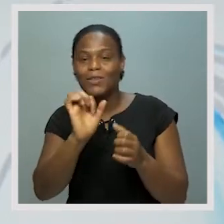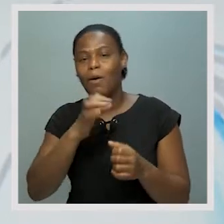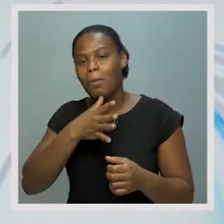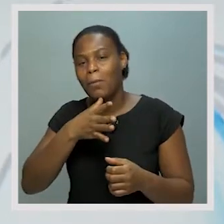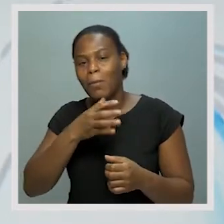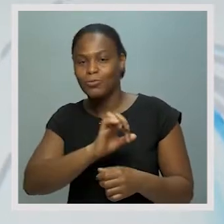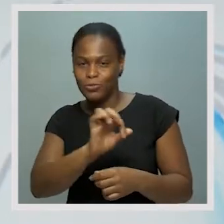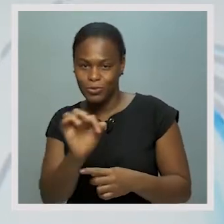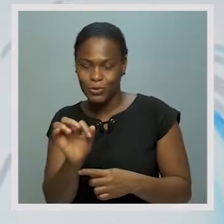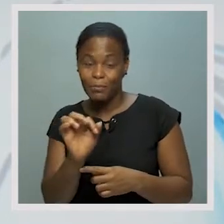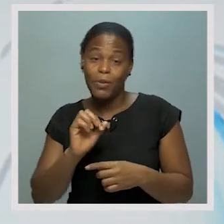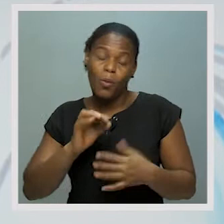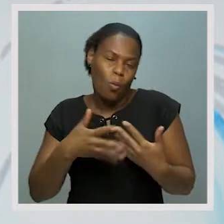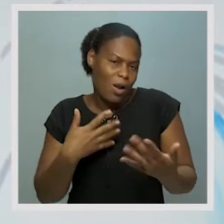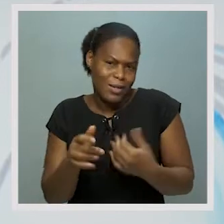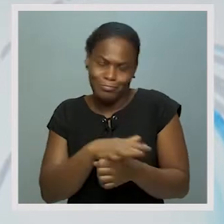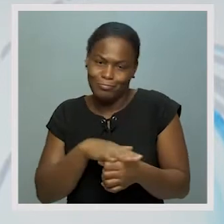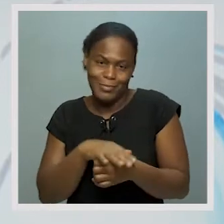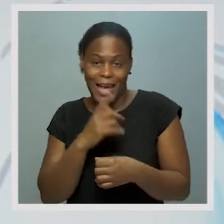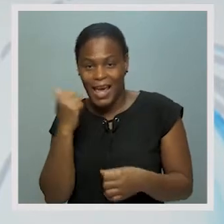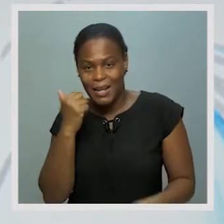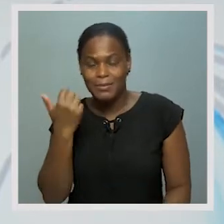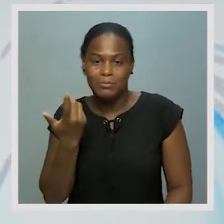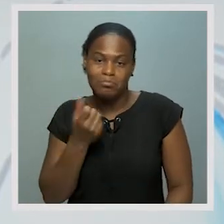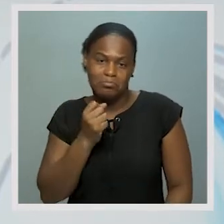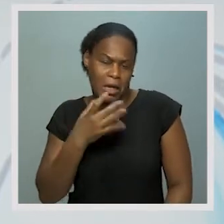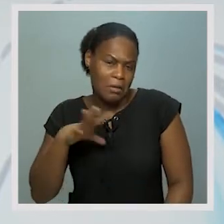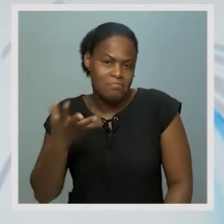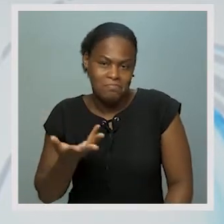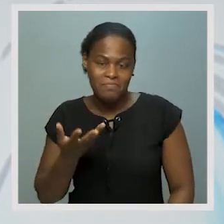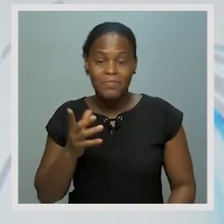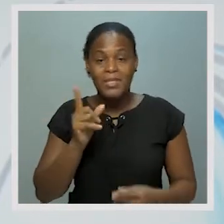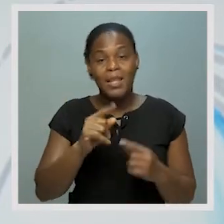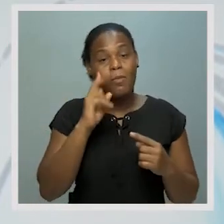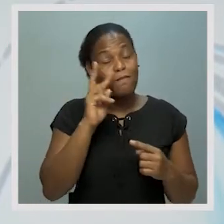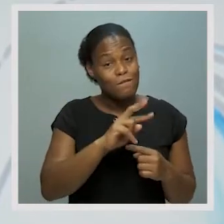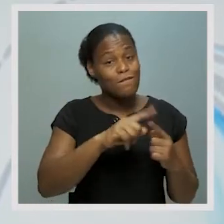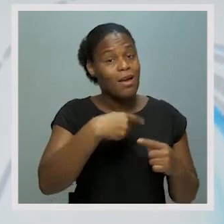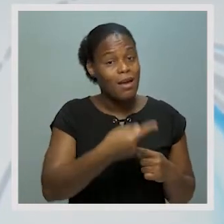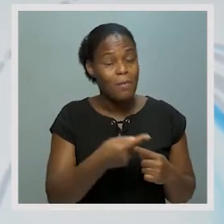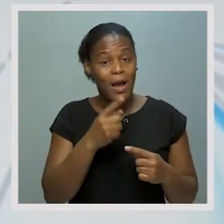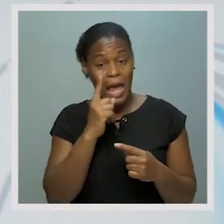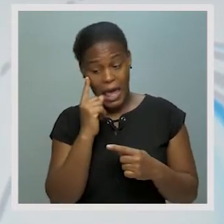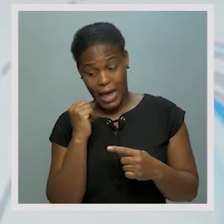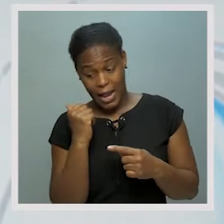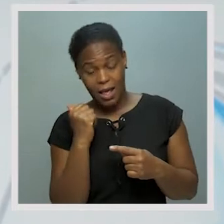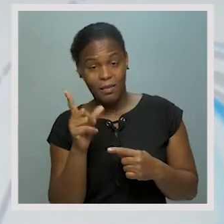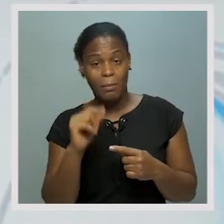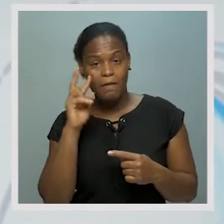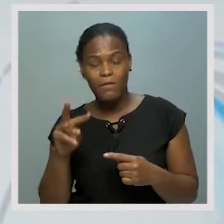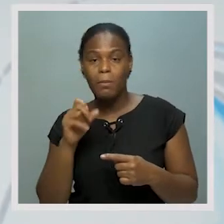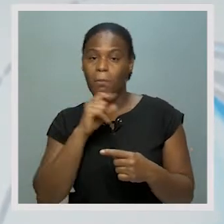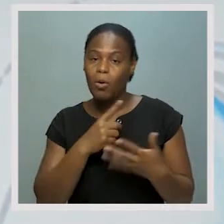seu discurso em qualquer momento que ele apetecer. Também nós vimos que ele